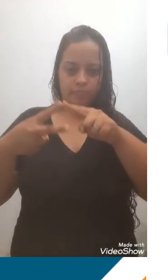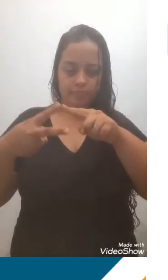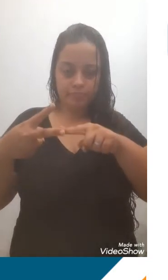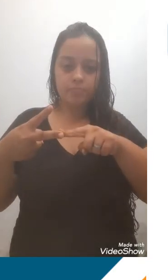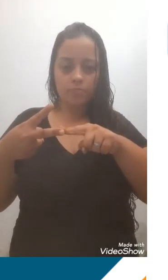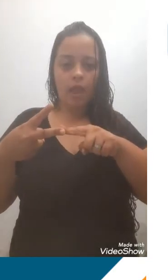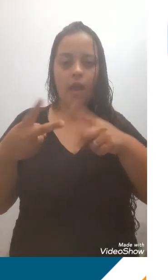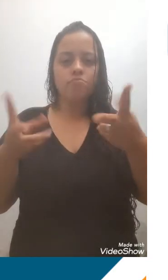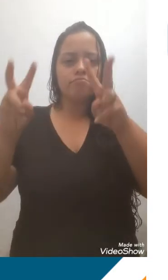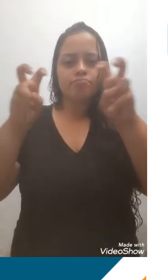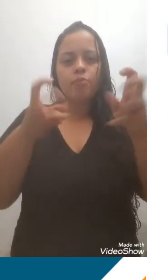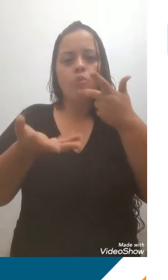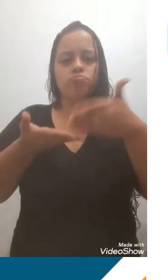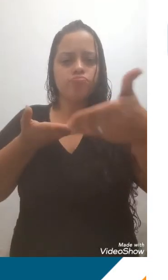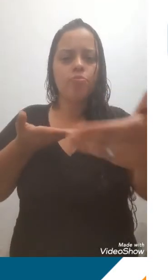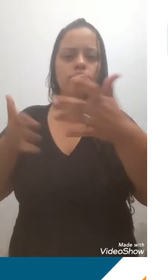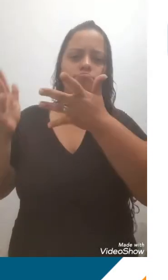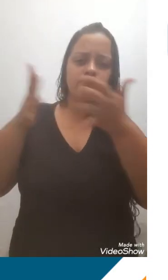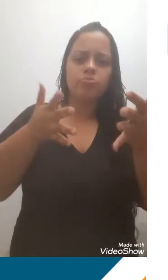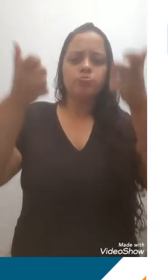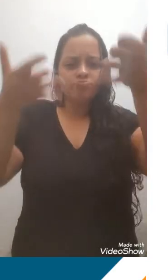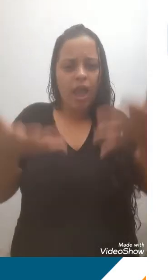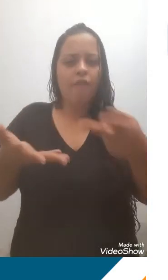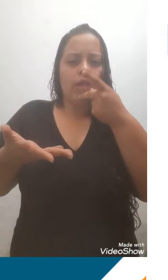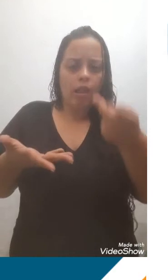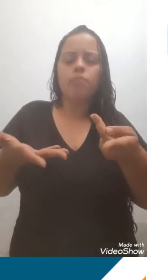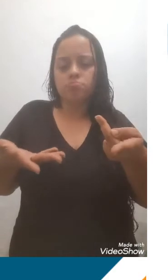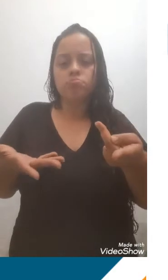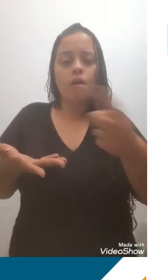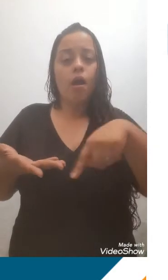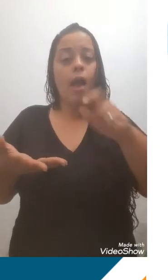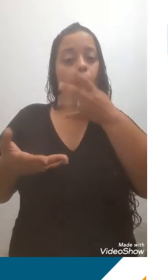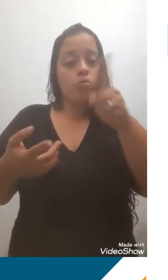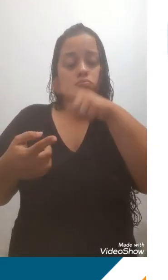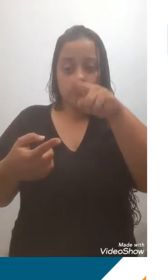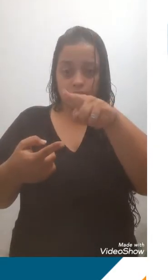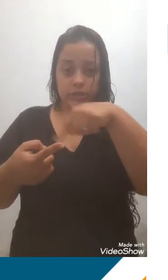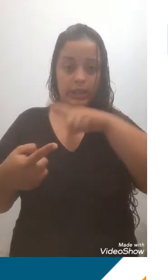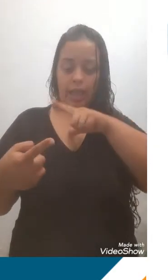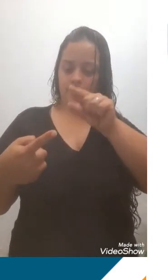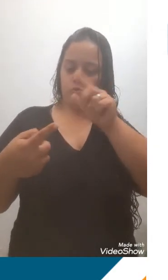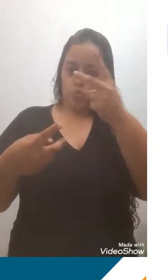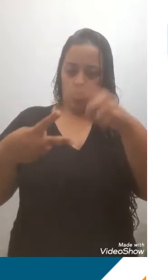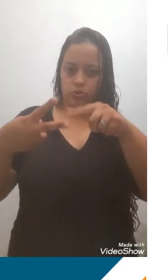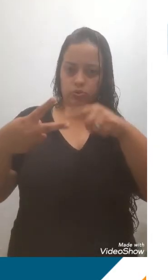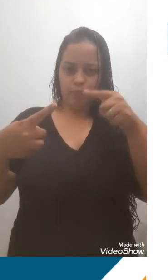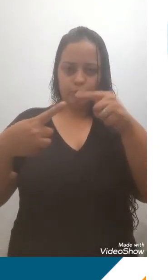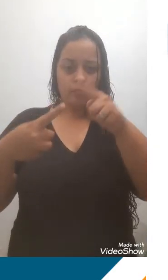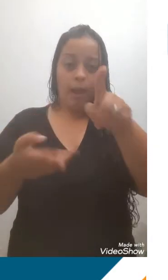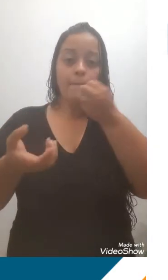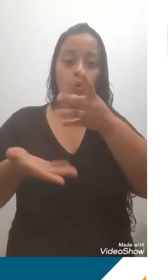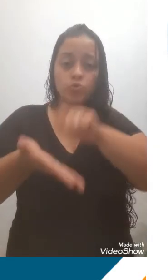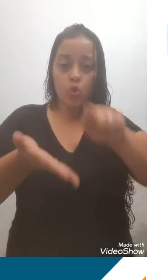poder abordar ao longo dessa aula, que a gente consiga ter esses objetivos anotados no final do nosso caderno, tá